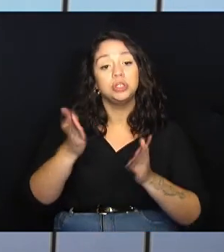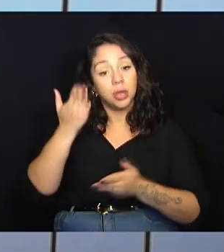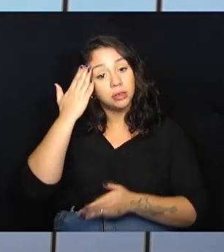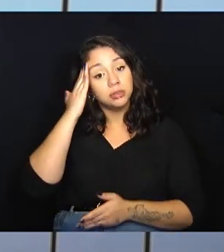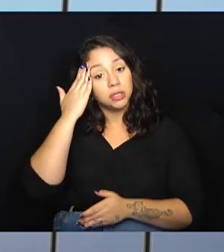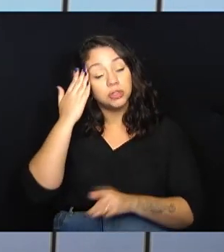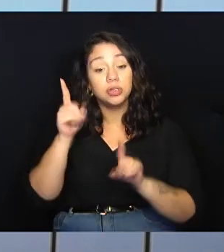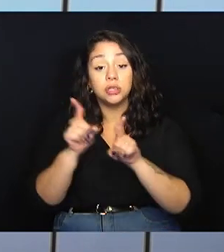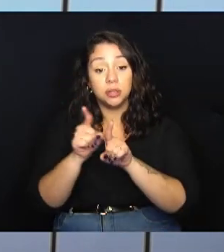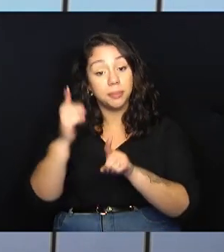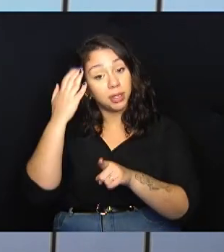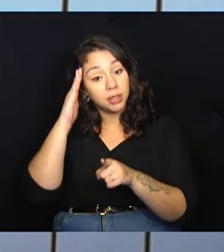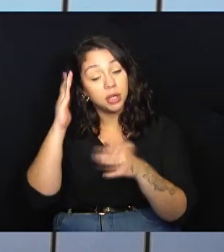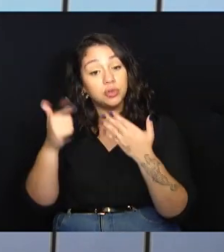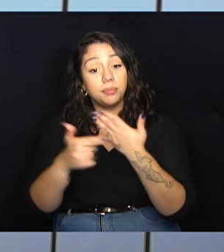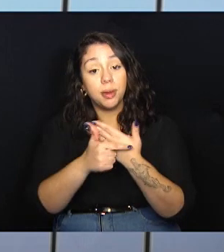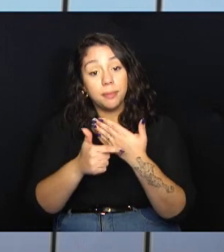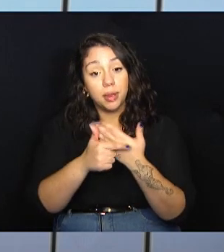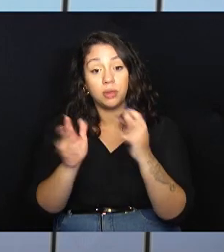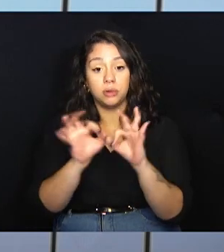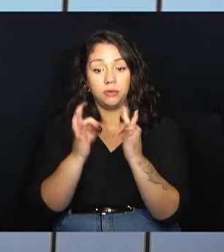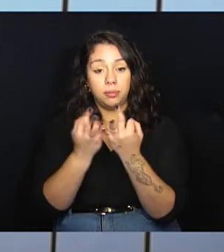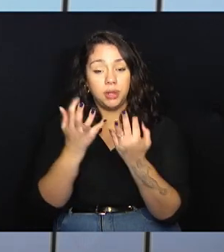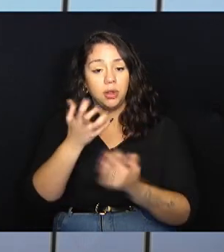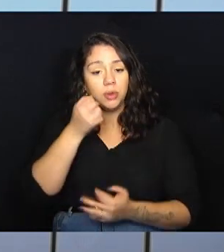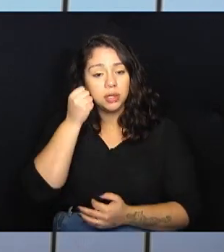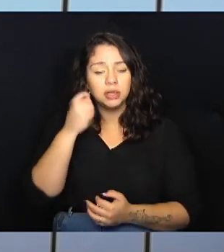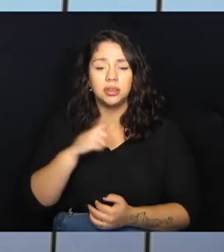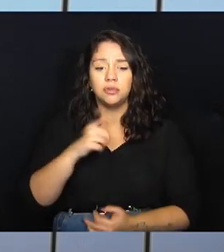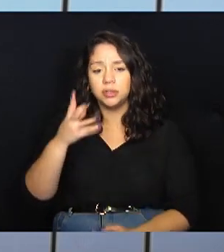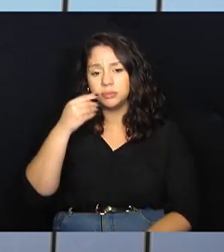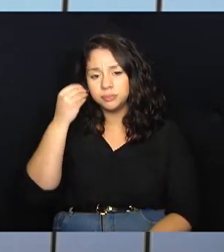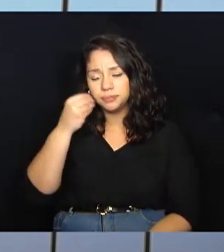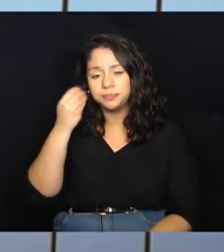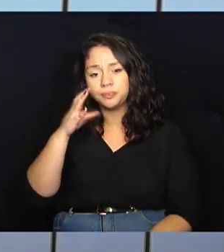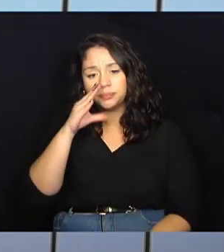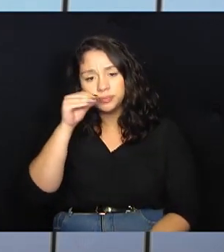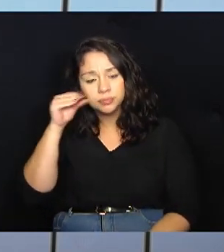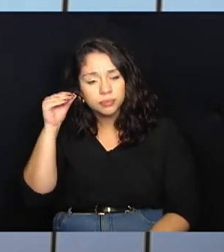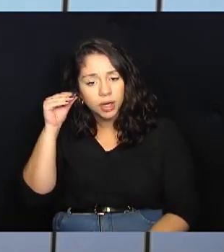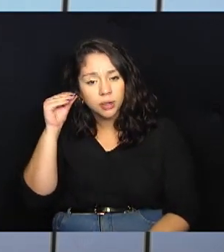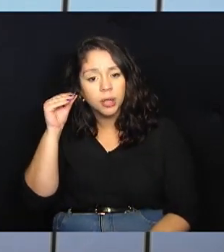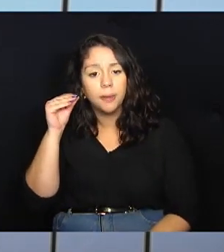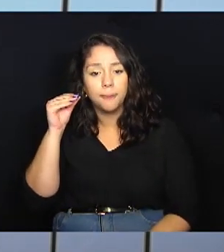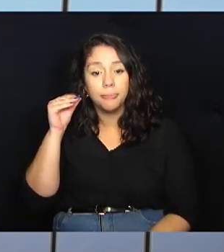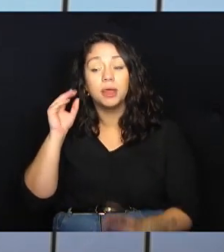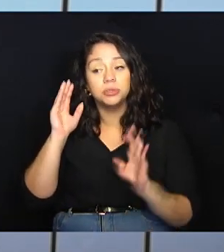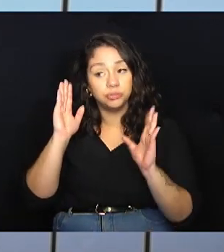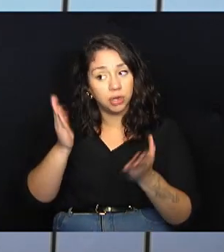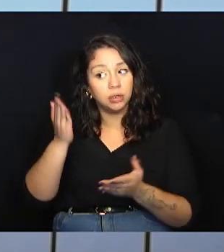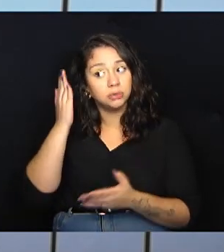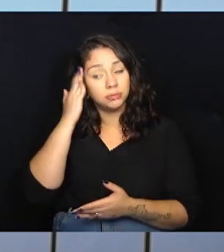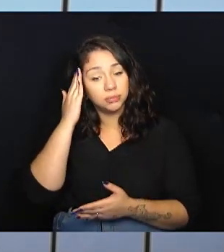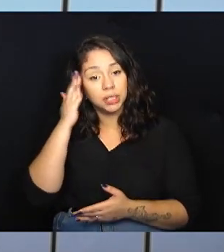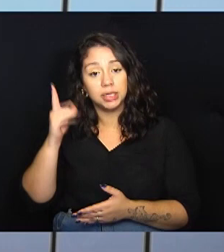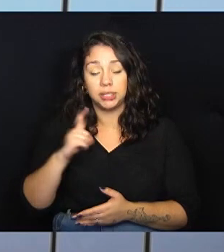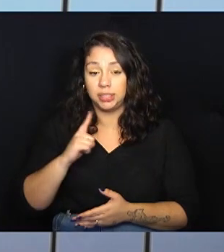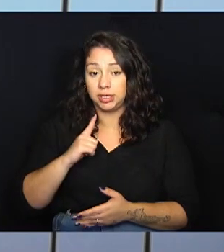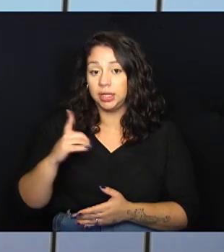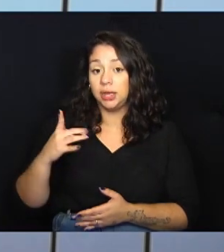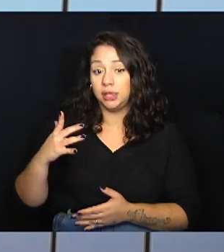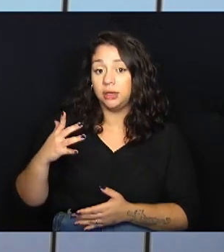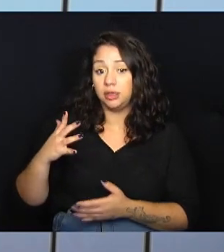compreende o papel da família acolhedora. Então, nós tivemos experiência assim do adolescente saber que ele tem uma